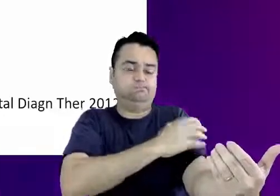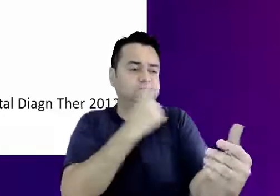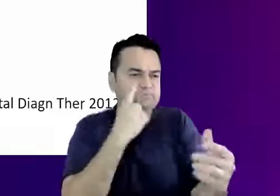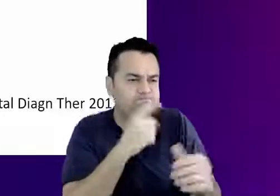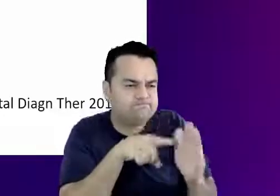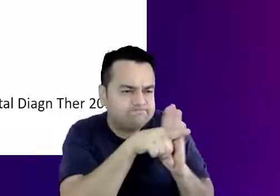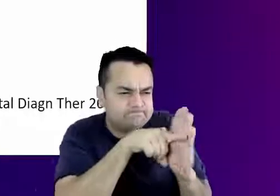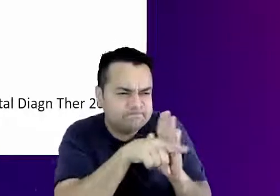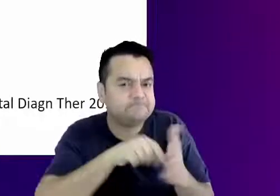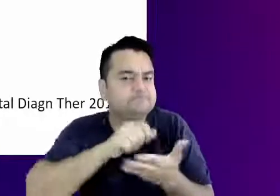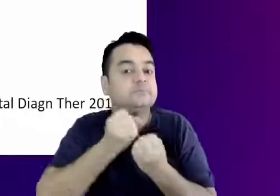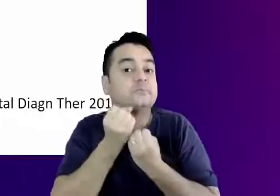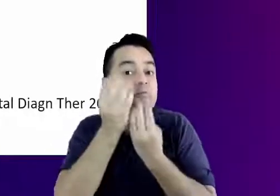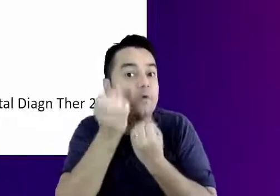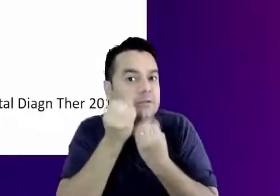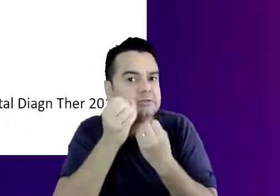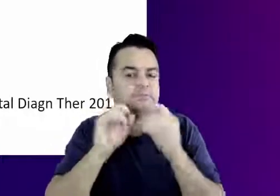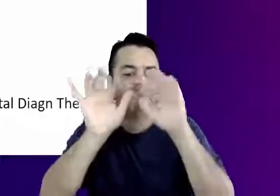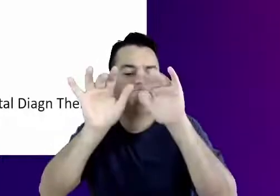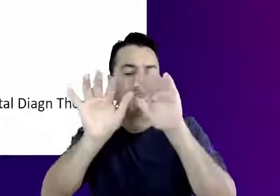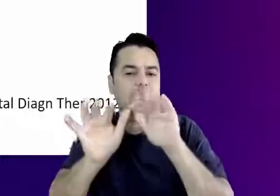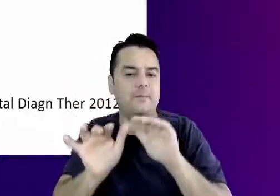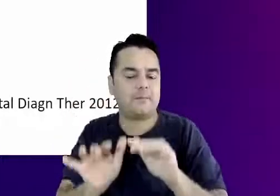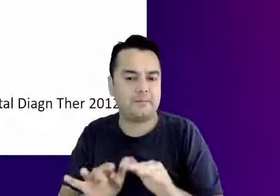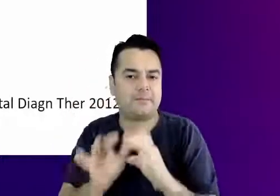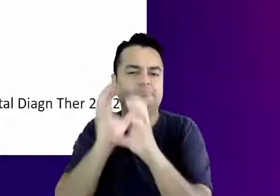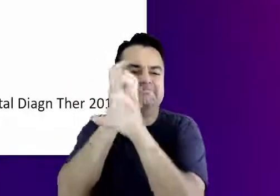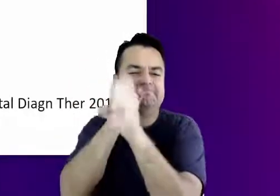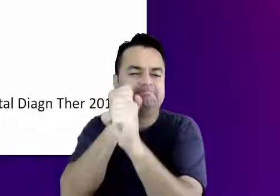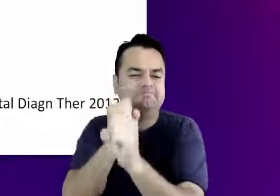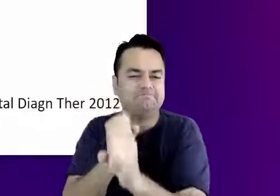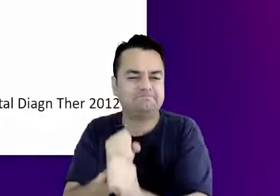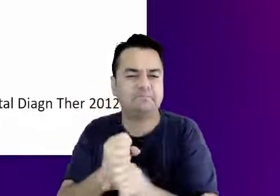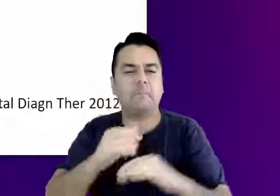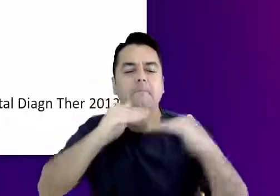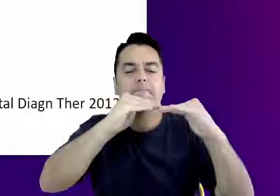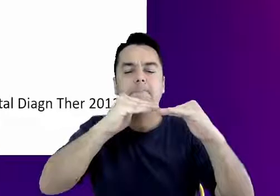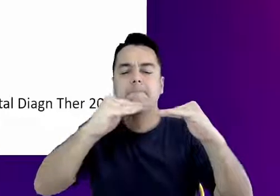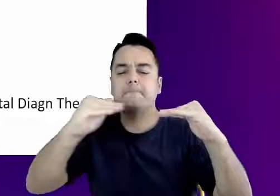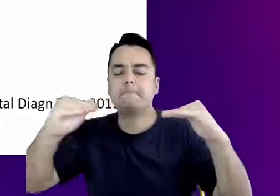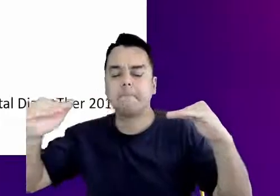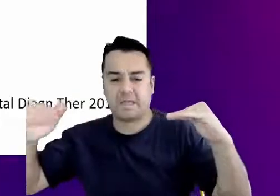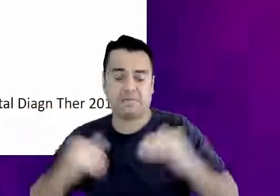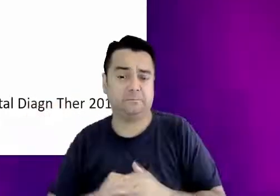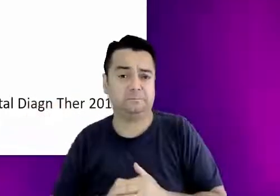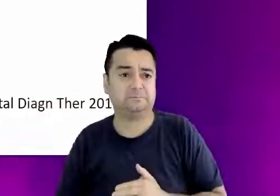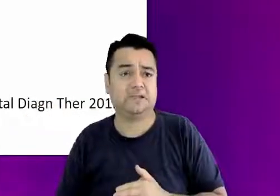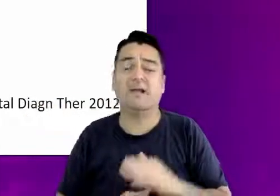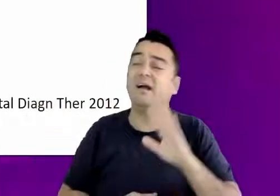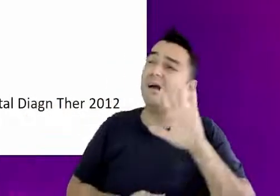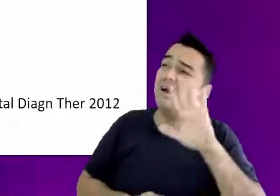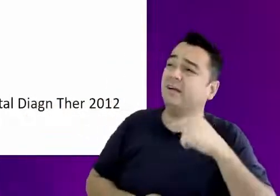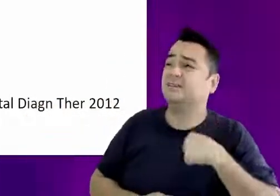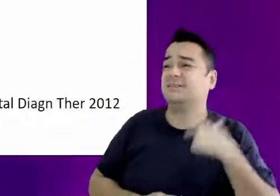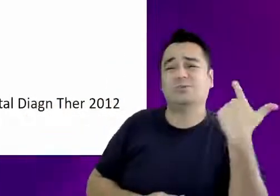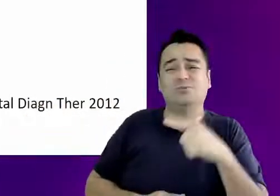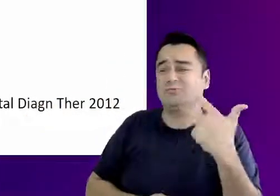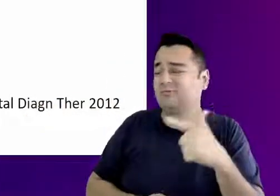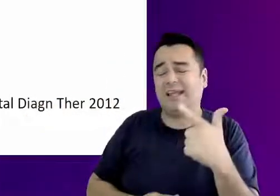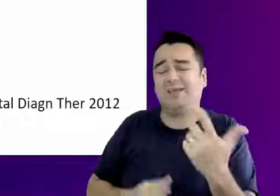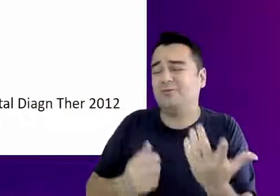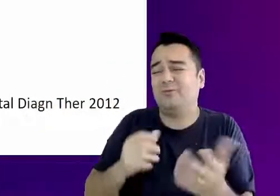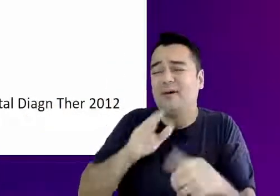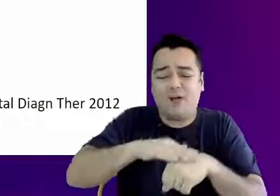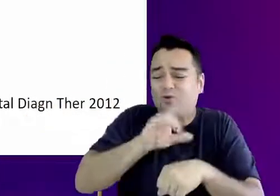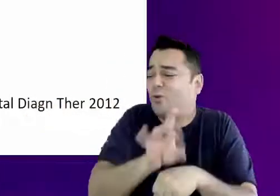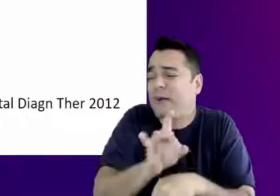essa informação no software para o cálculo da pressão arterial média. Ah, mas eu não tenho esfigmomanômetro automático. Tudo bem,